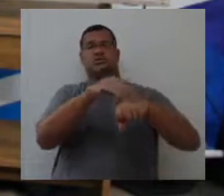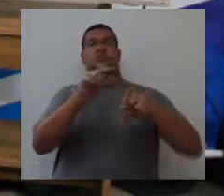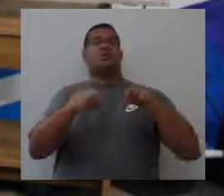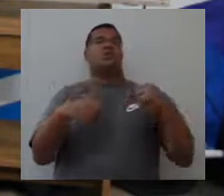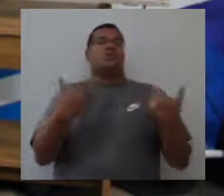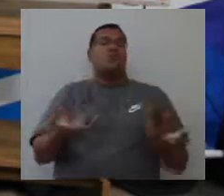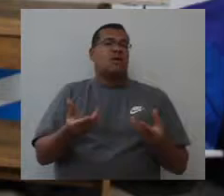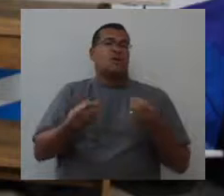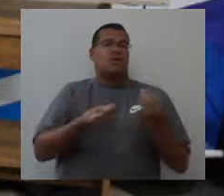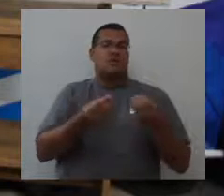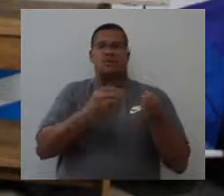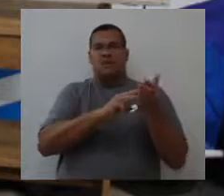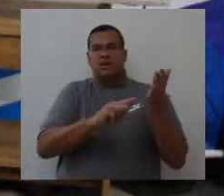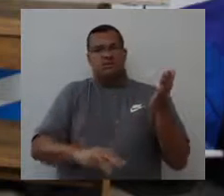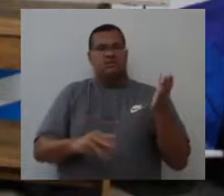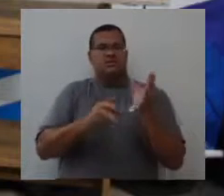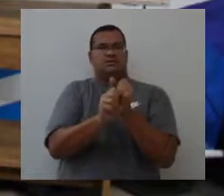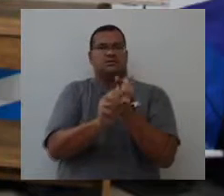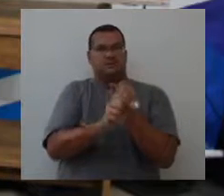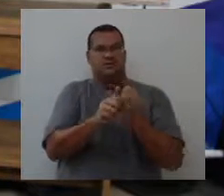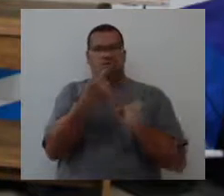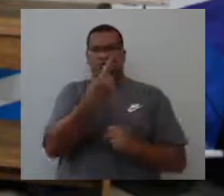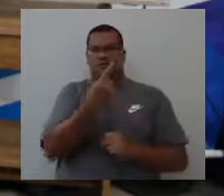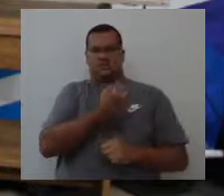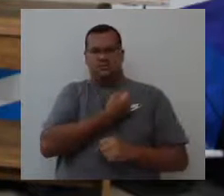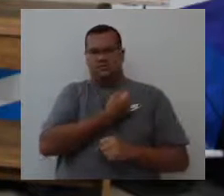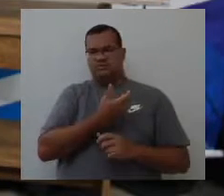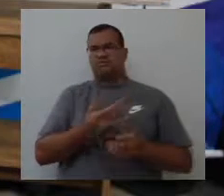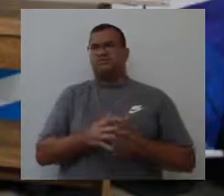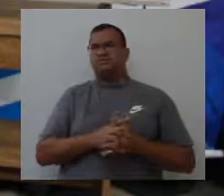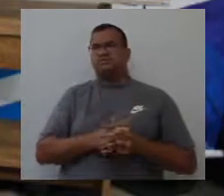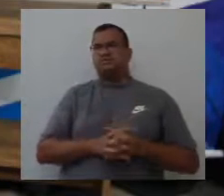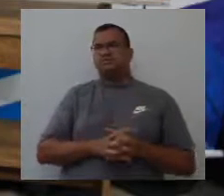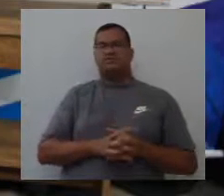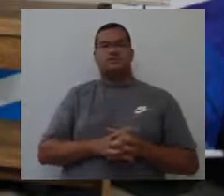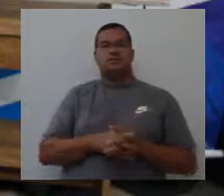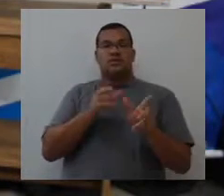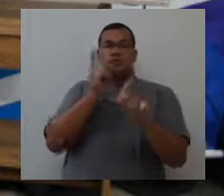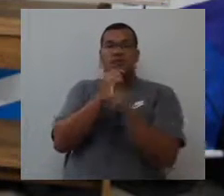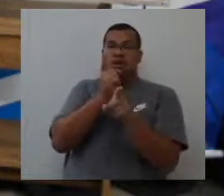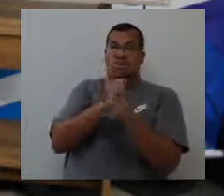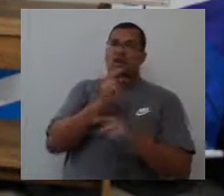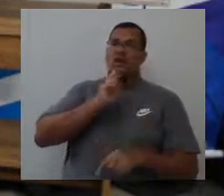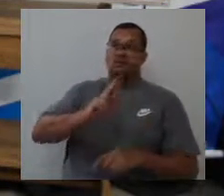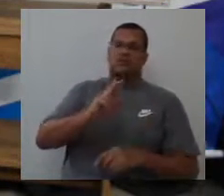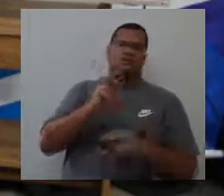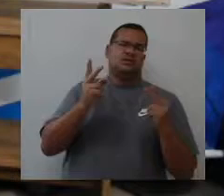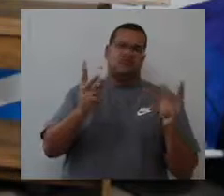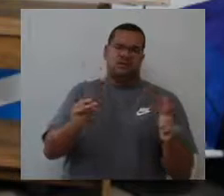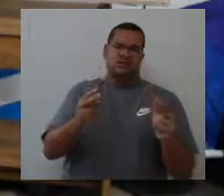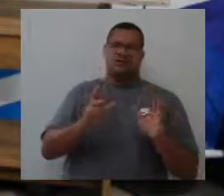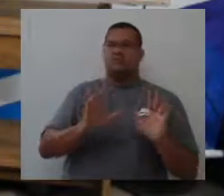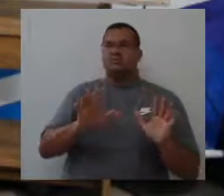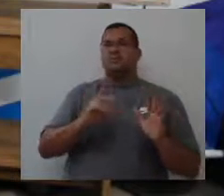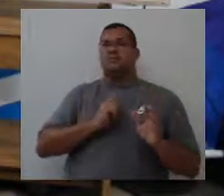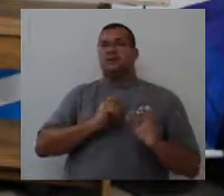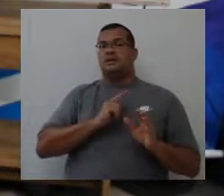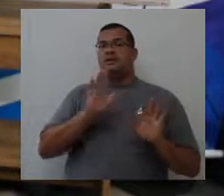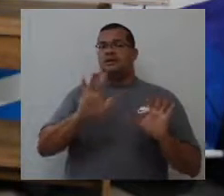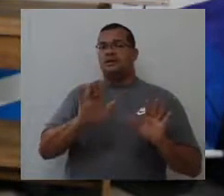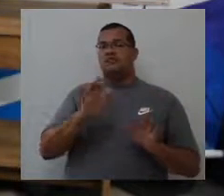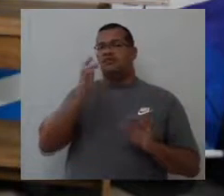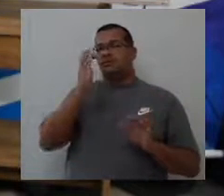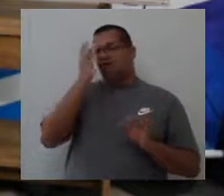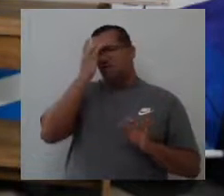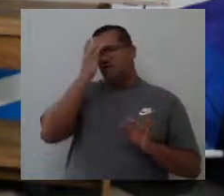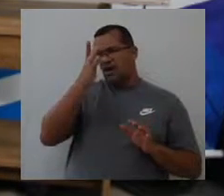qualquer método de calcular a porcentagem de um número. Porém, encontramos o mesmo resultado, 300. Agora, tem uma maneira que eu acho mais